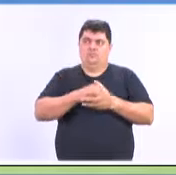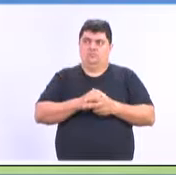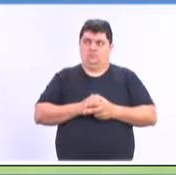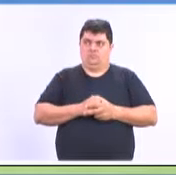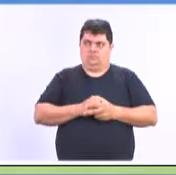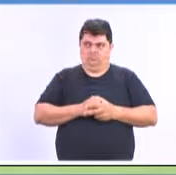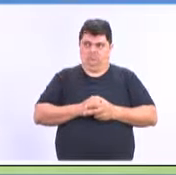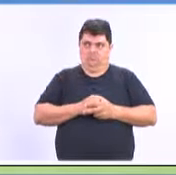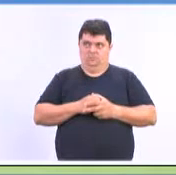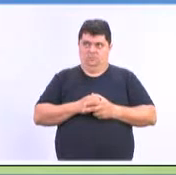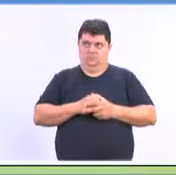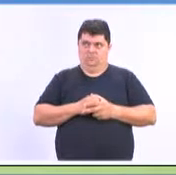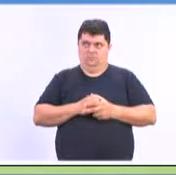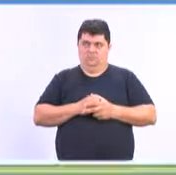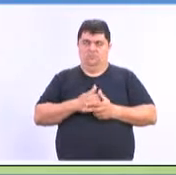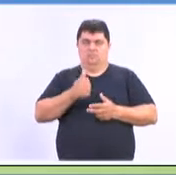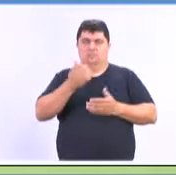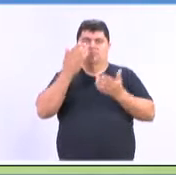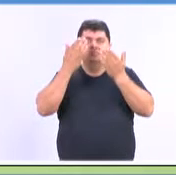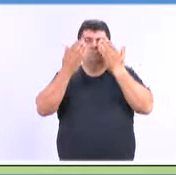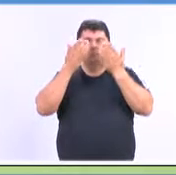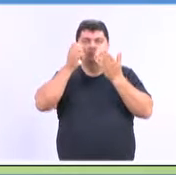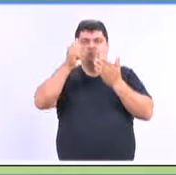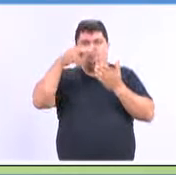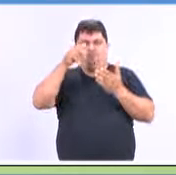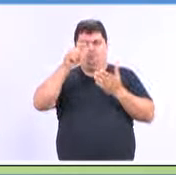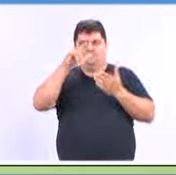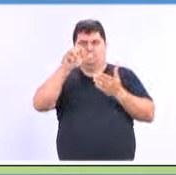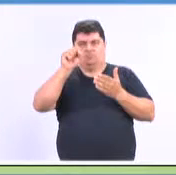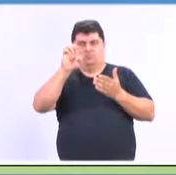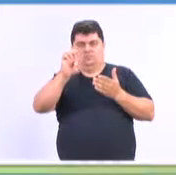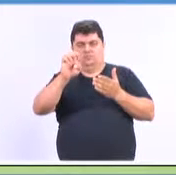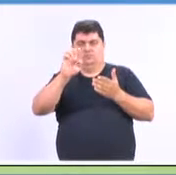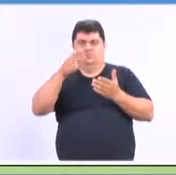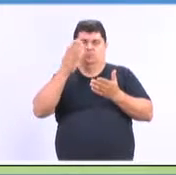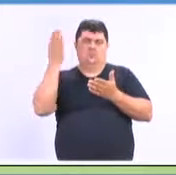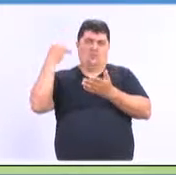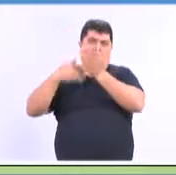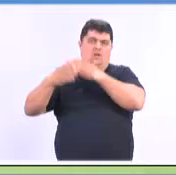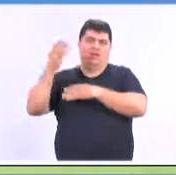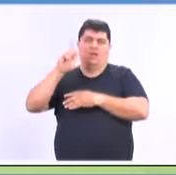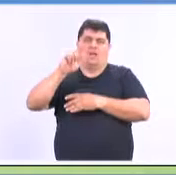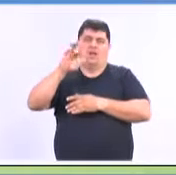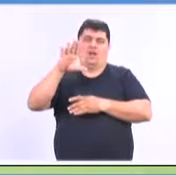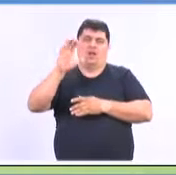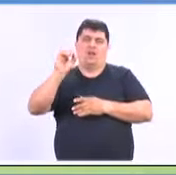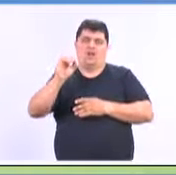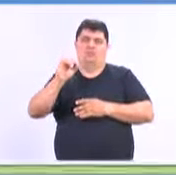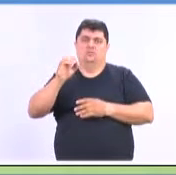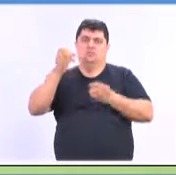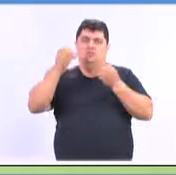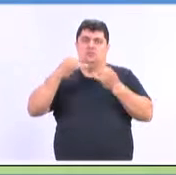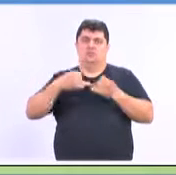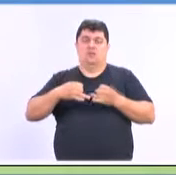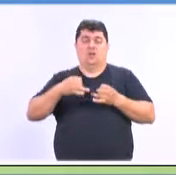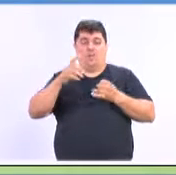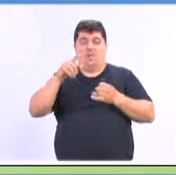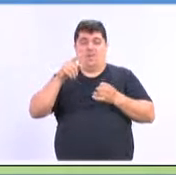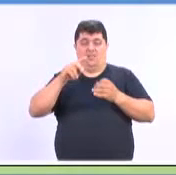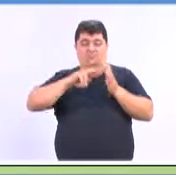contábeis, vamos separar, né? Vamos pegar a palavra análise. Ela vem do grego, né? E significa dissolução, que é o quê?